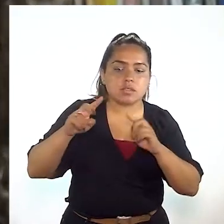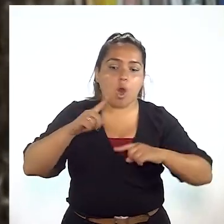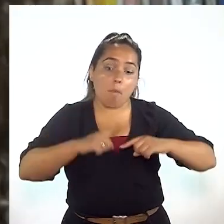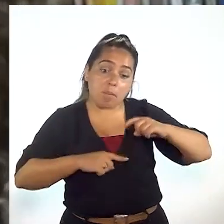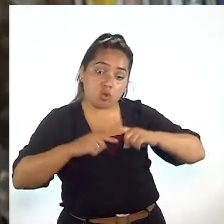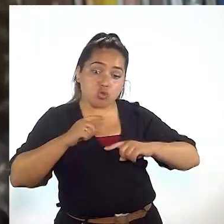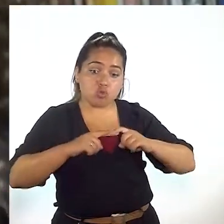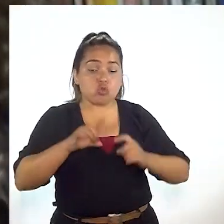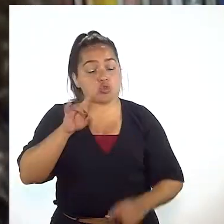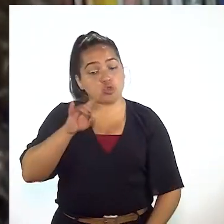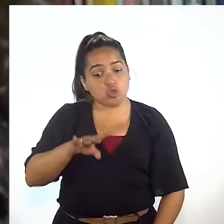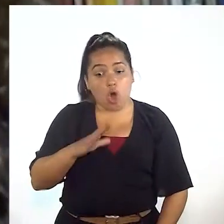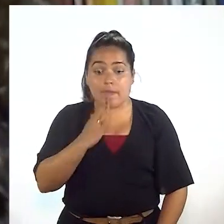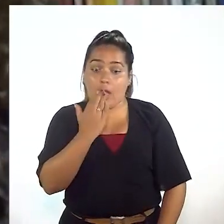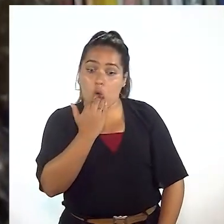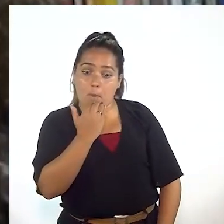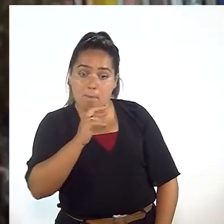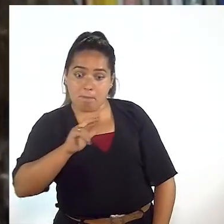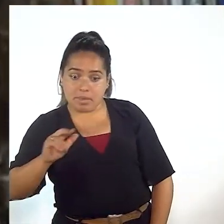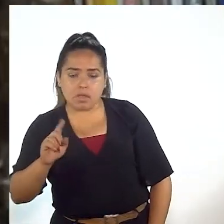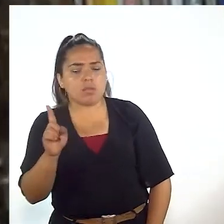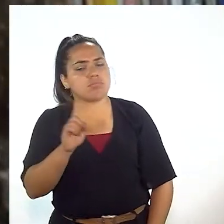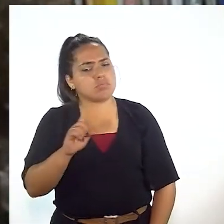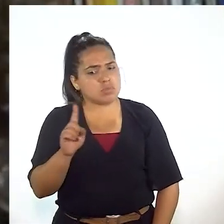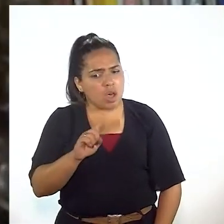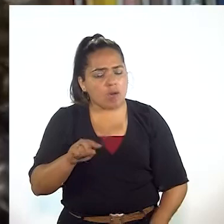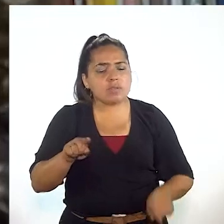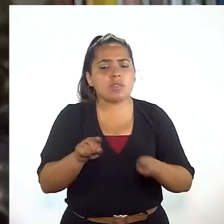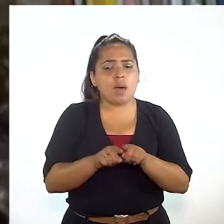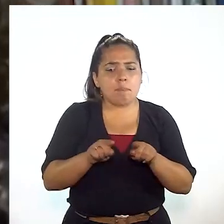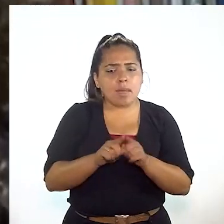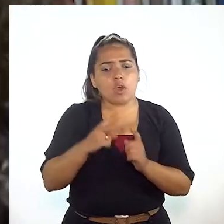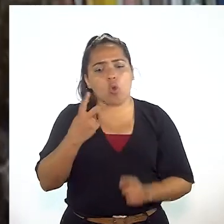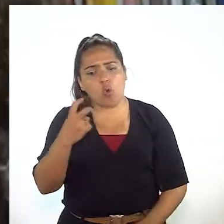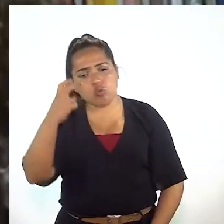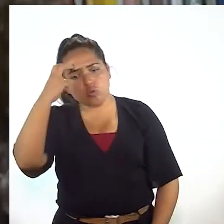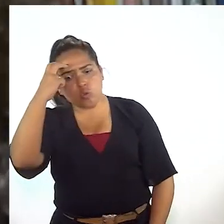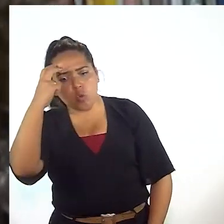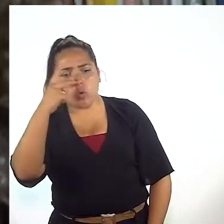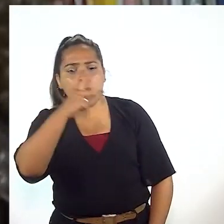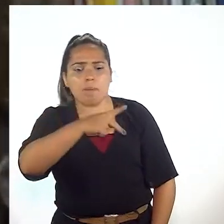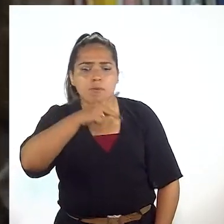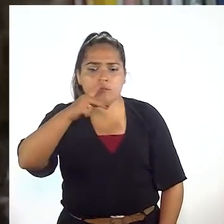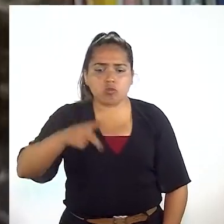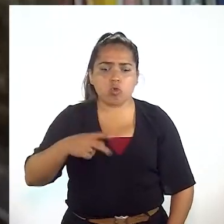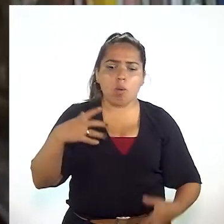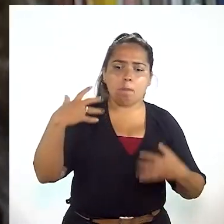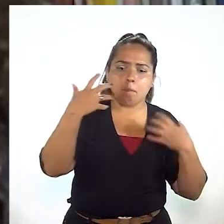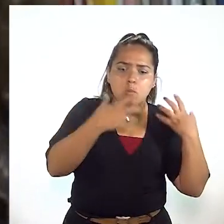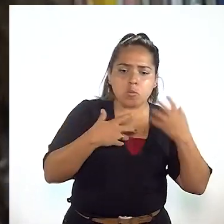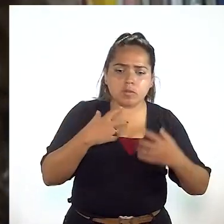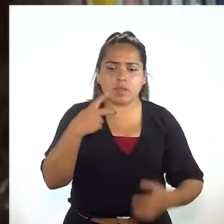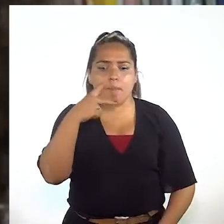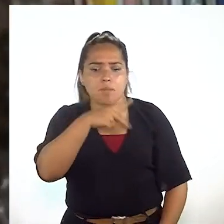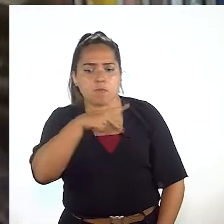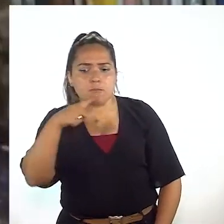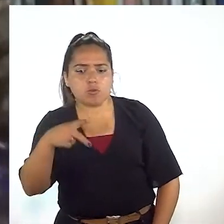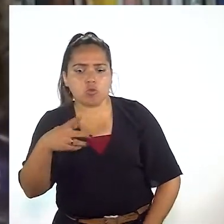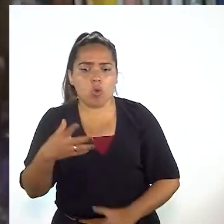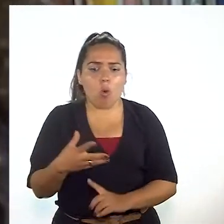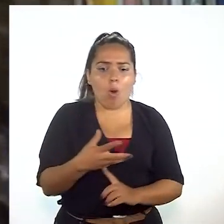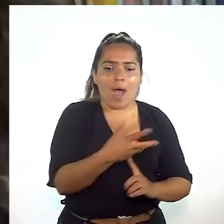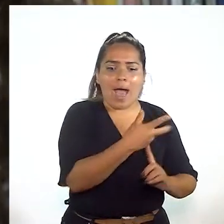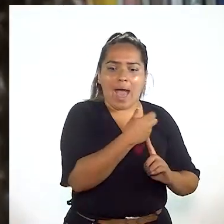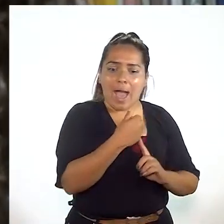para dar visibilidade a esses produtos também. Isso vale não só para a gastronomia, vale para a cultura, para os professores de música,